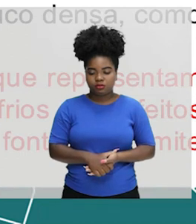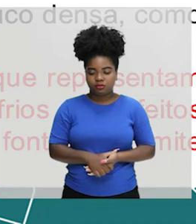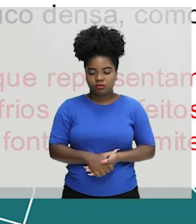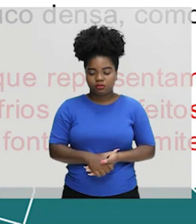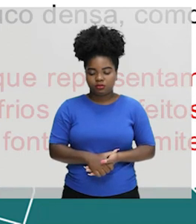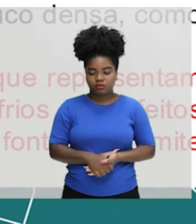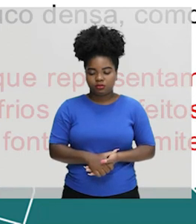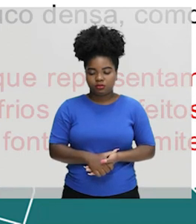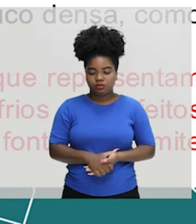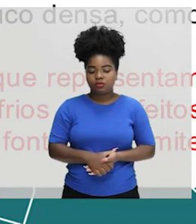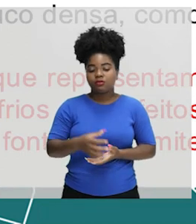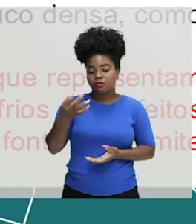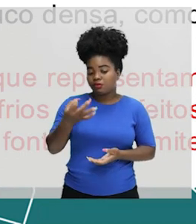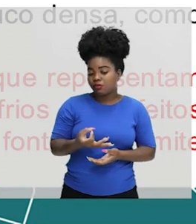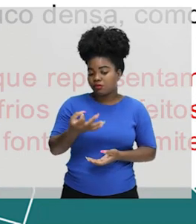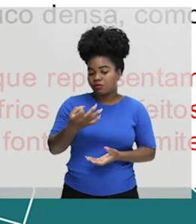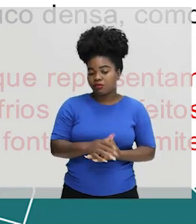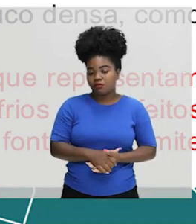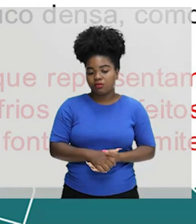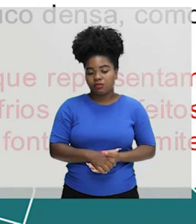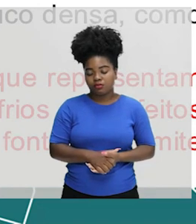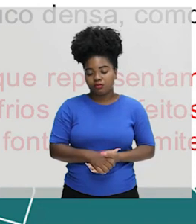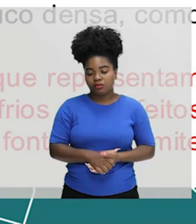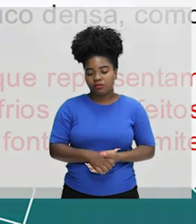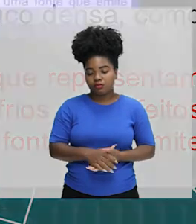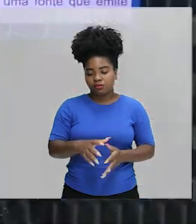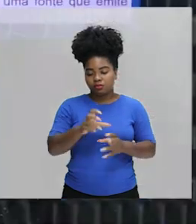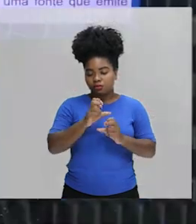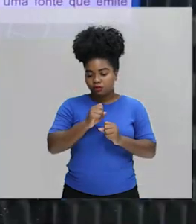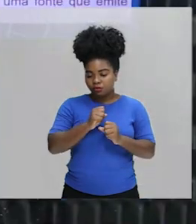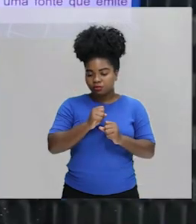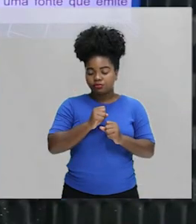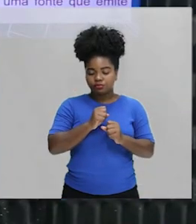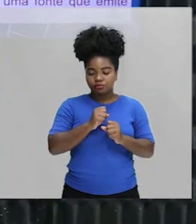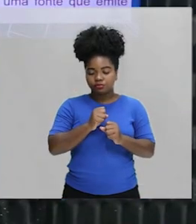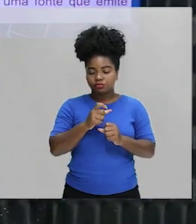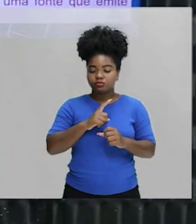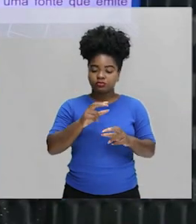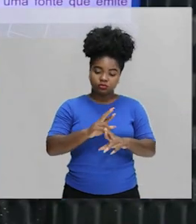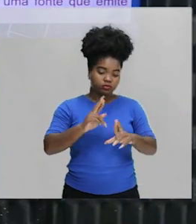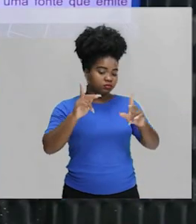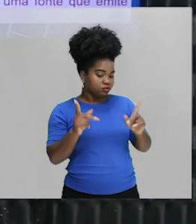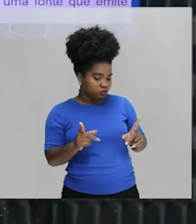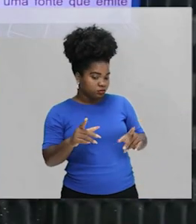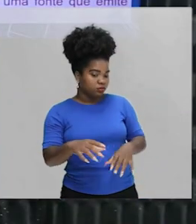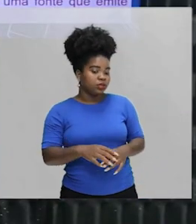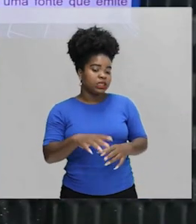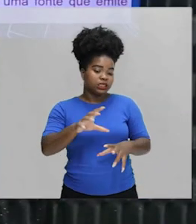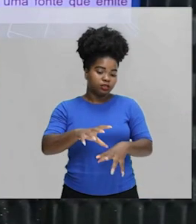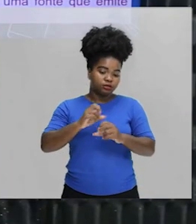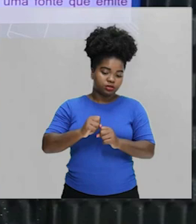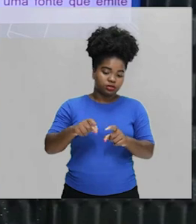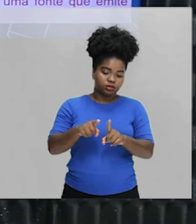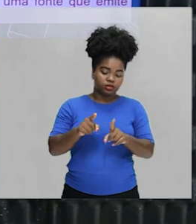certo tá correto certo os espectros de absorção existe uma diferença entre o espectro de absorção e